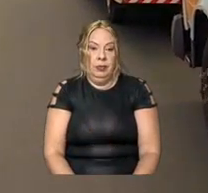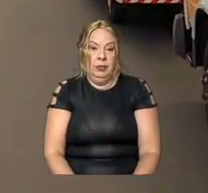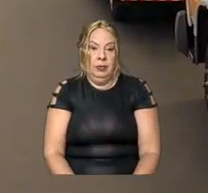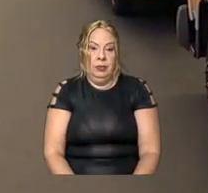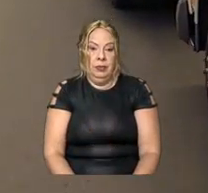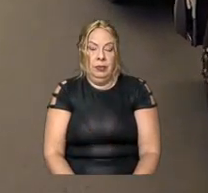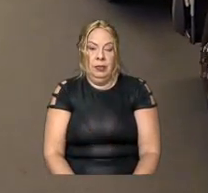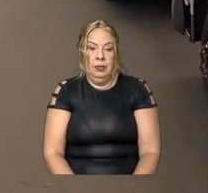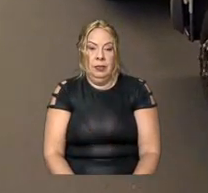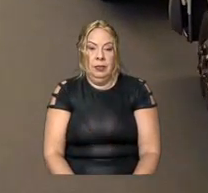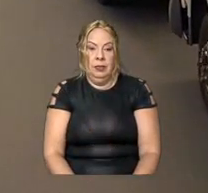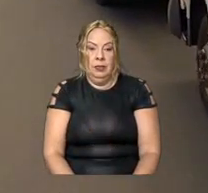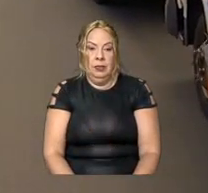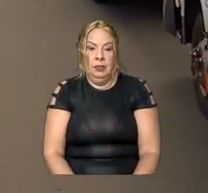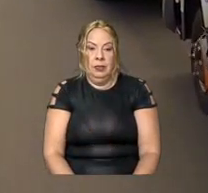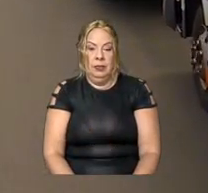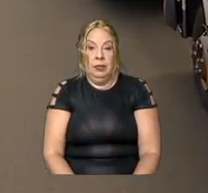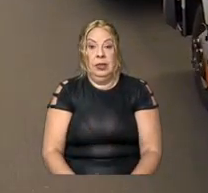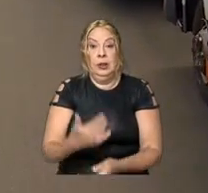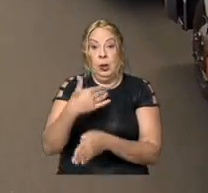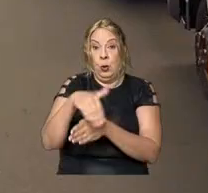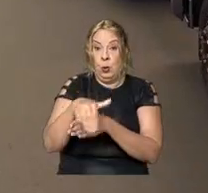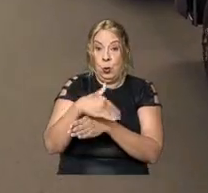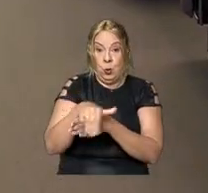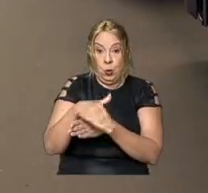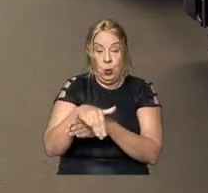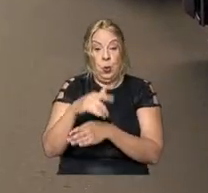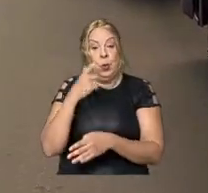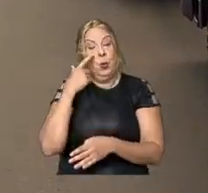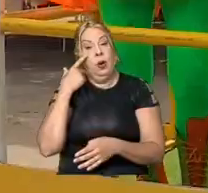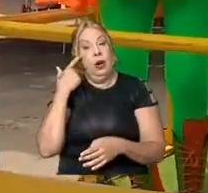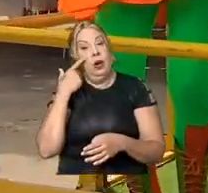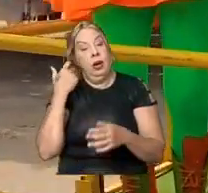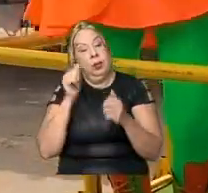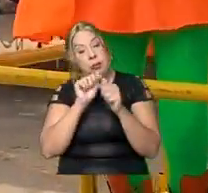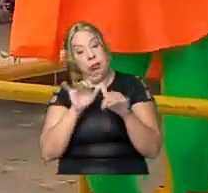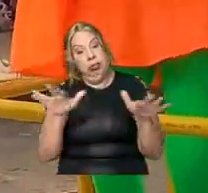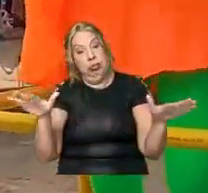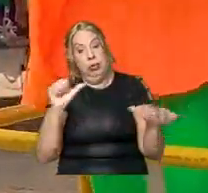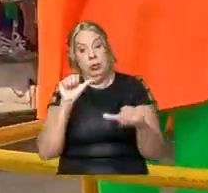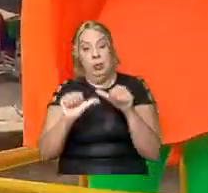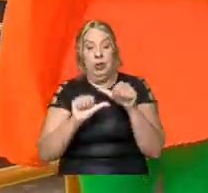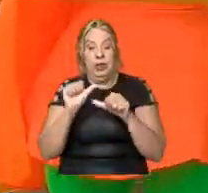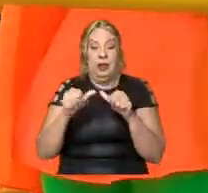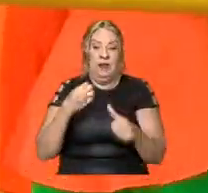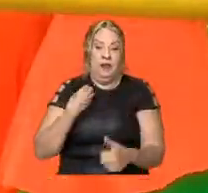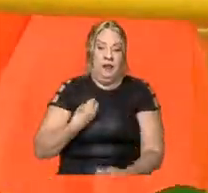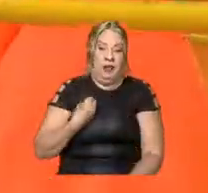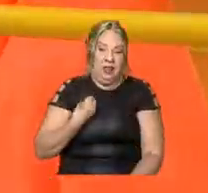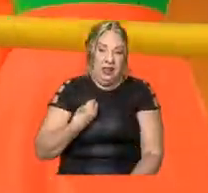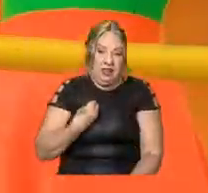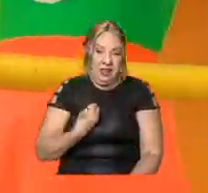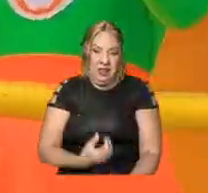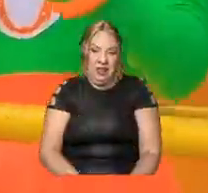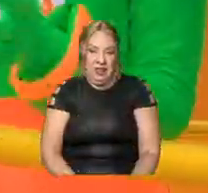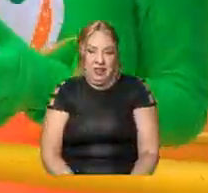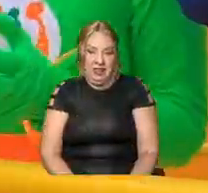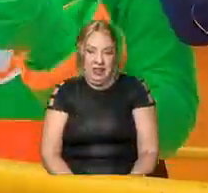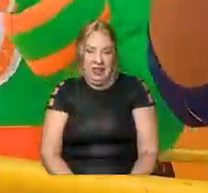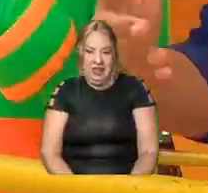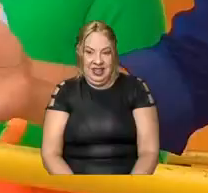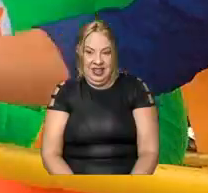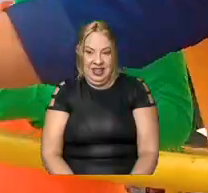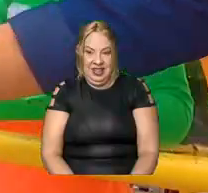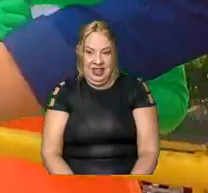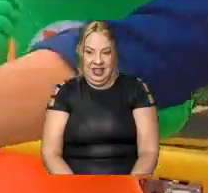pela população. Nas ruas, a mudança de vida ecoa com muita positividade. Enquanto o Caju Cap tá